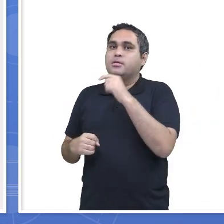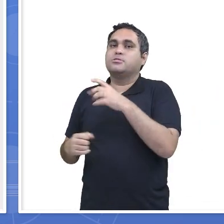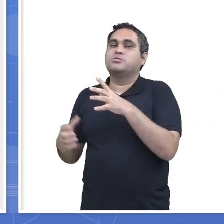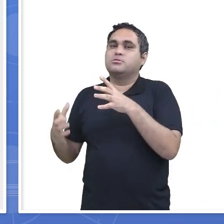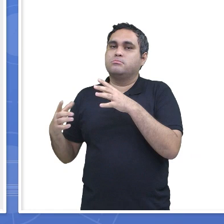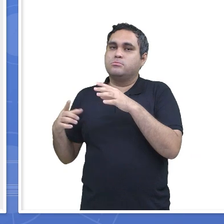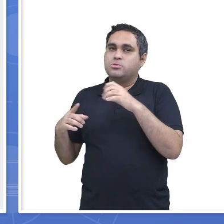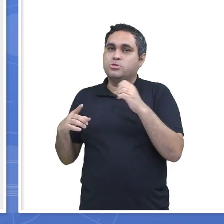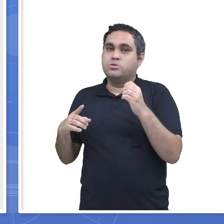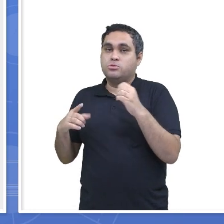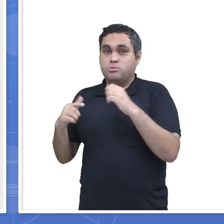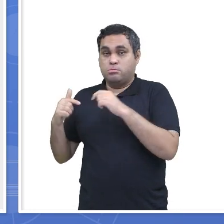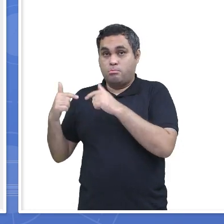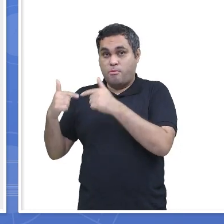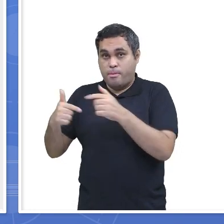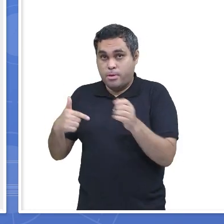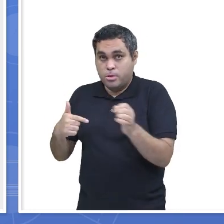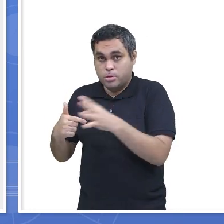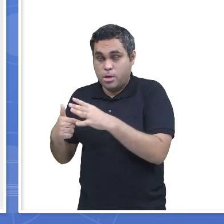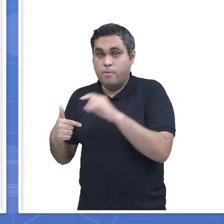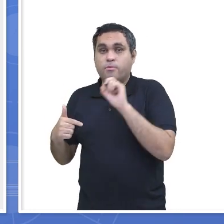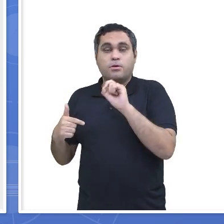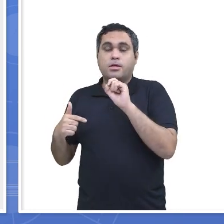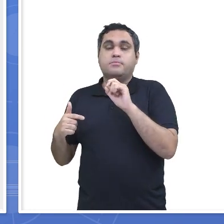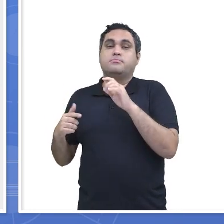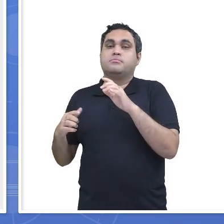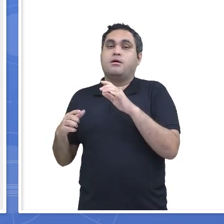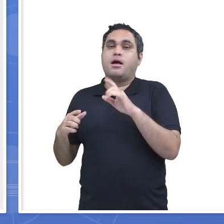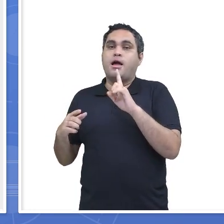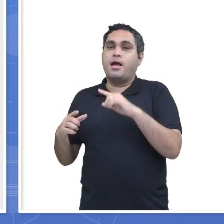movimentos sociais, eles se caracterizam pelas lutas